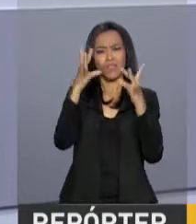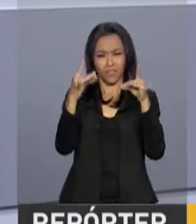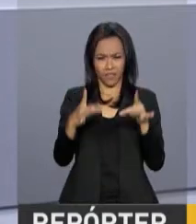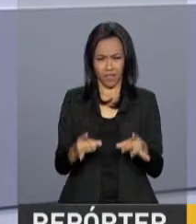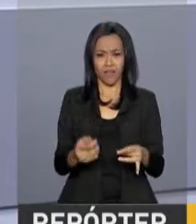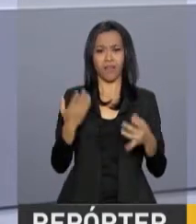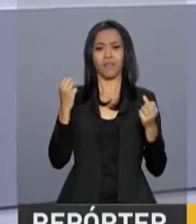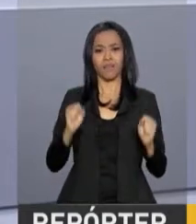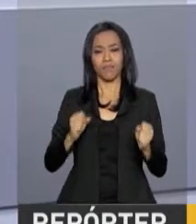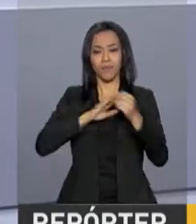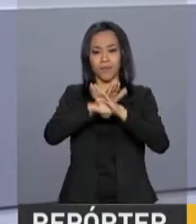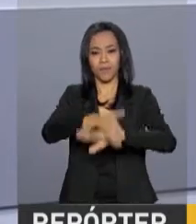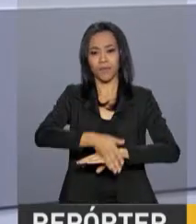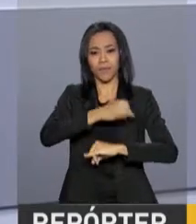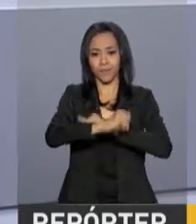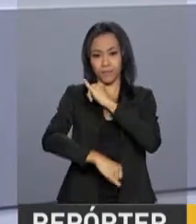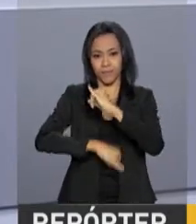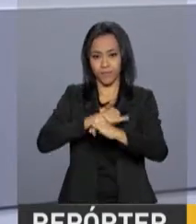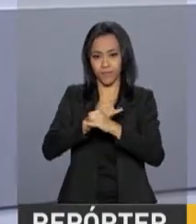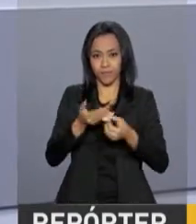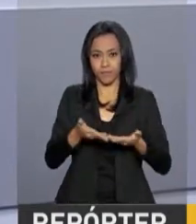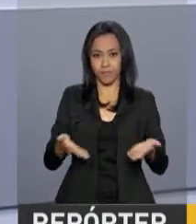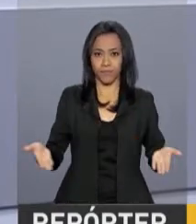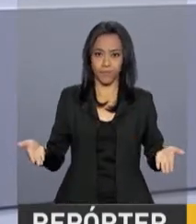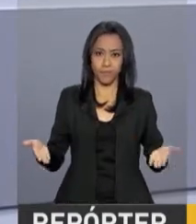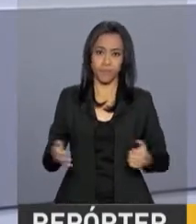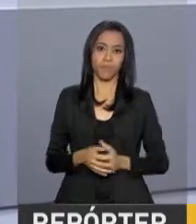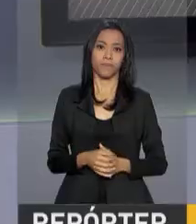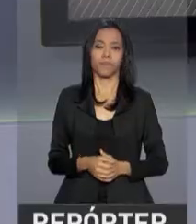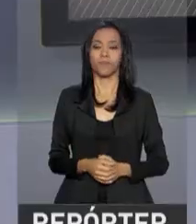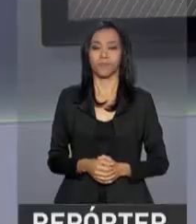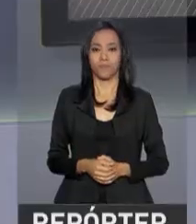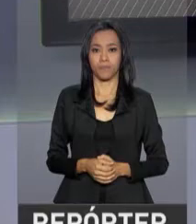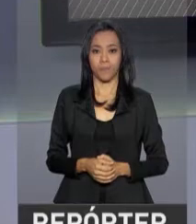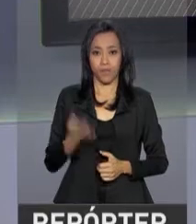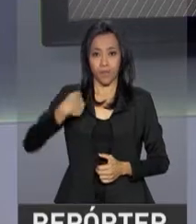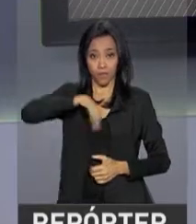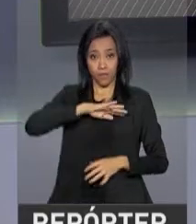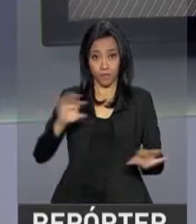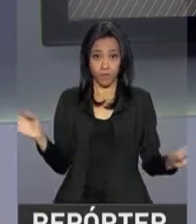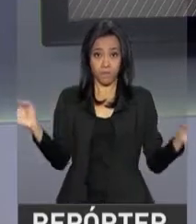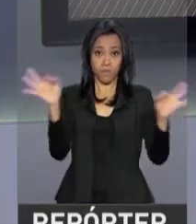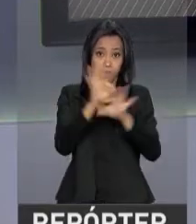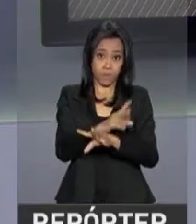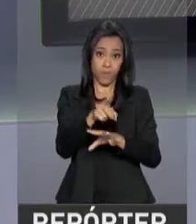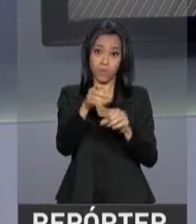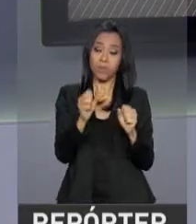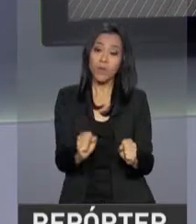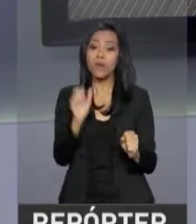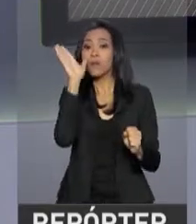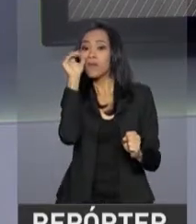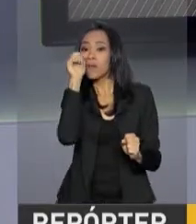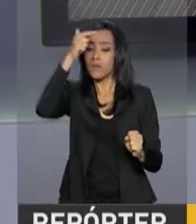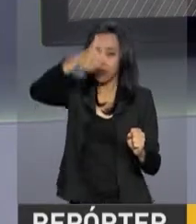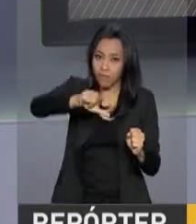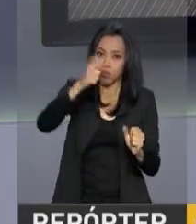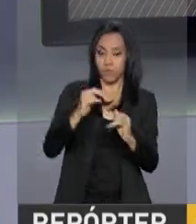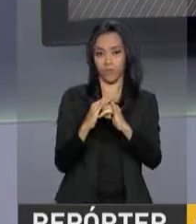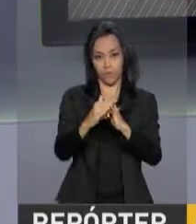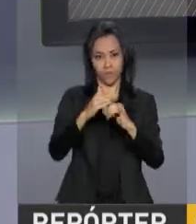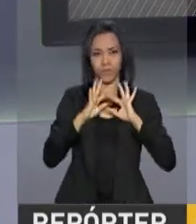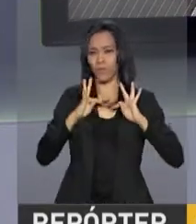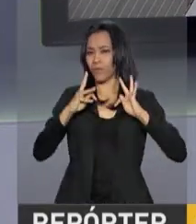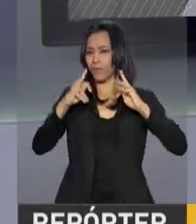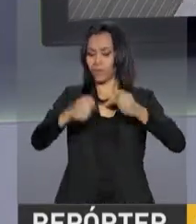fies seleção ponto mec.gov.br nós ficamos por aqui você pode rever as reportagens no youtube